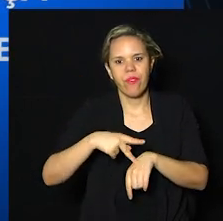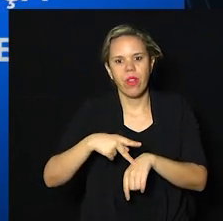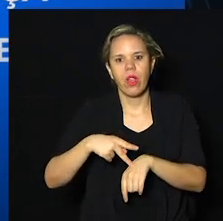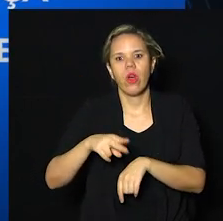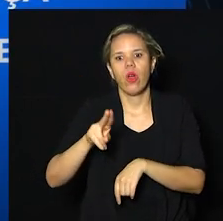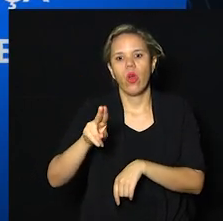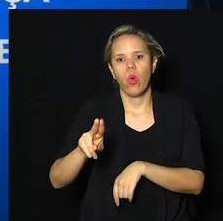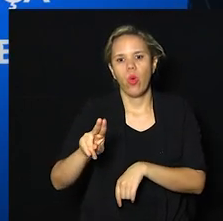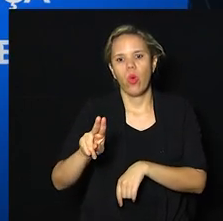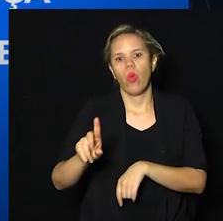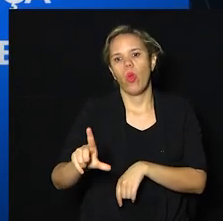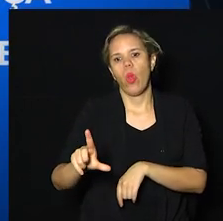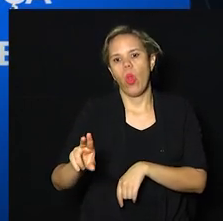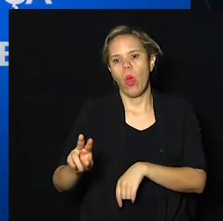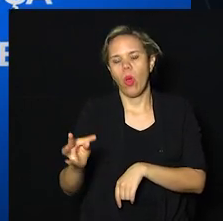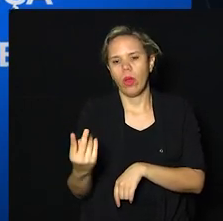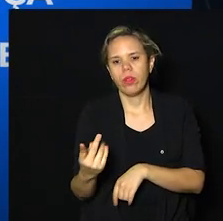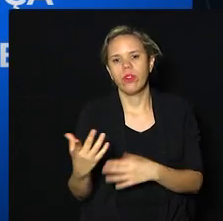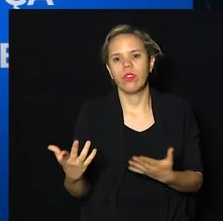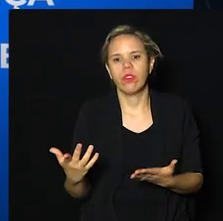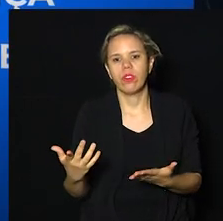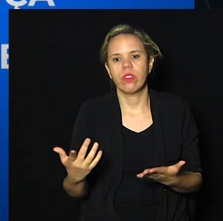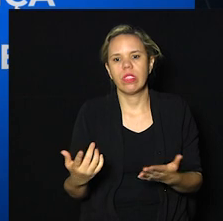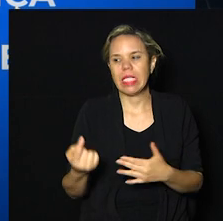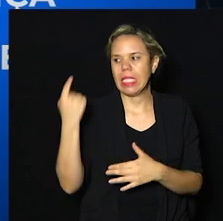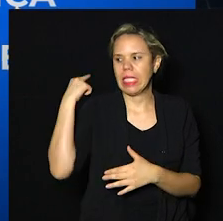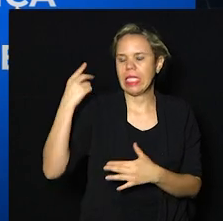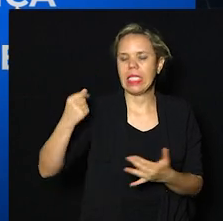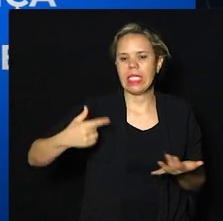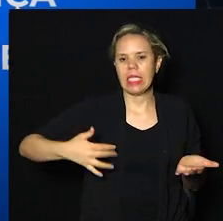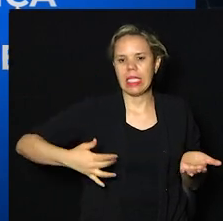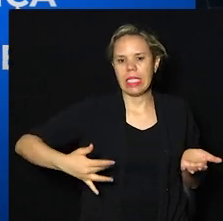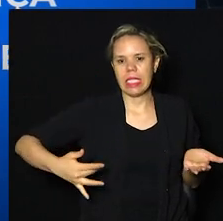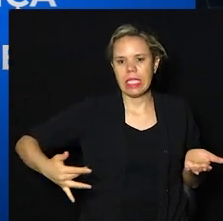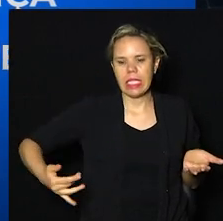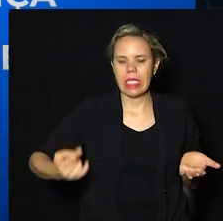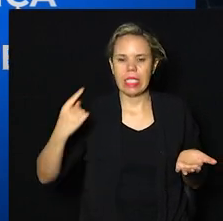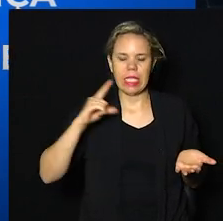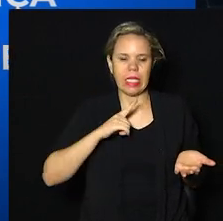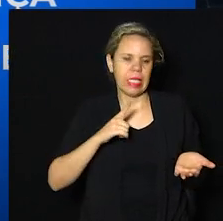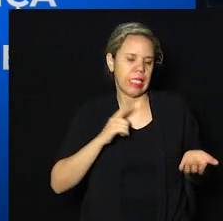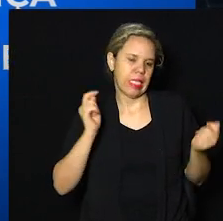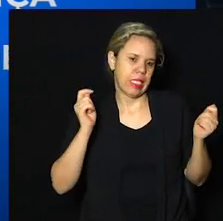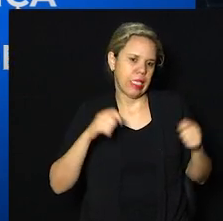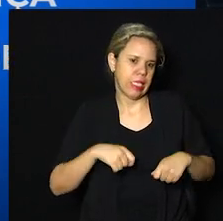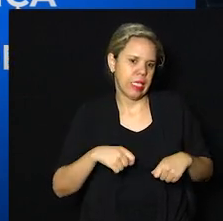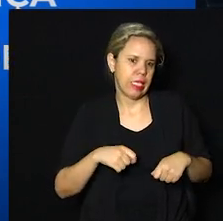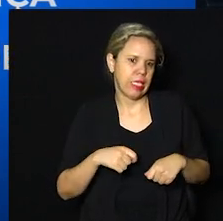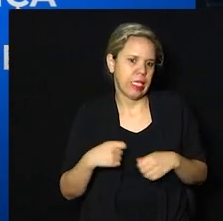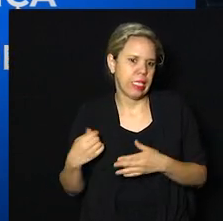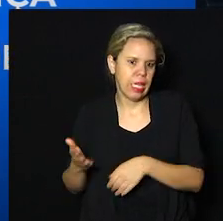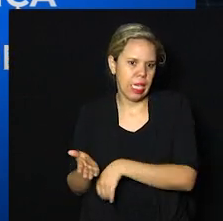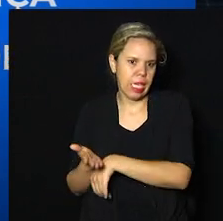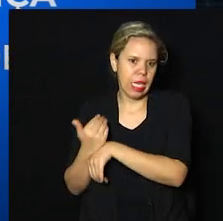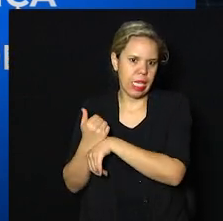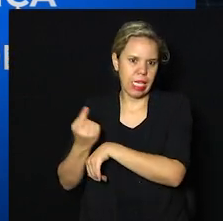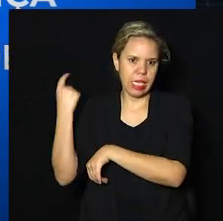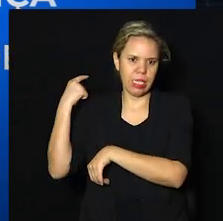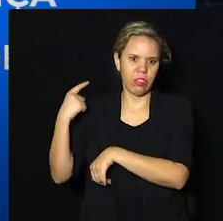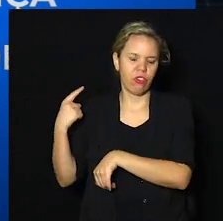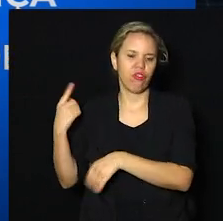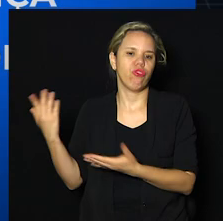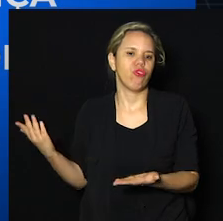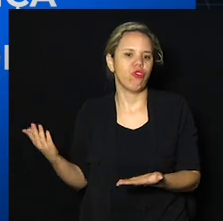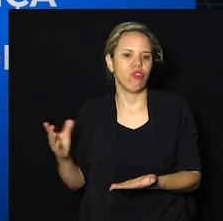lute, que significa alaúde, um antigo instrumento de cordas que existe possivelmente desde antes da era